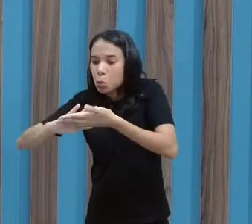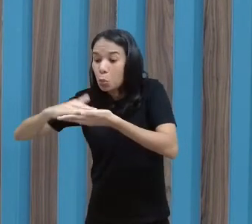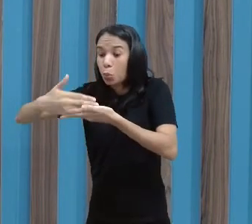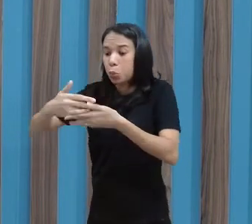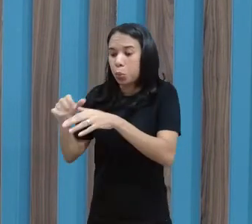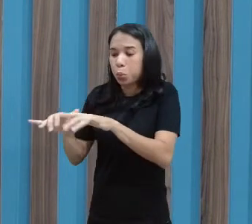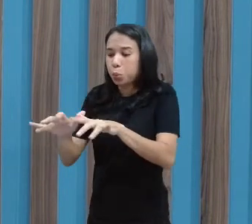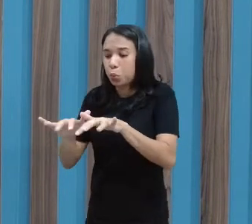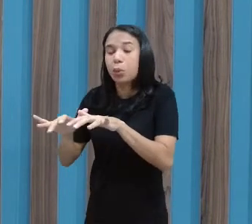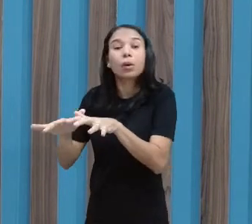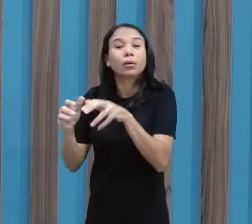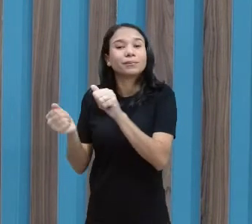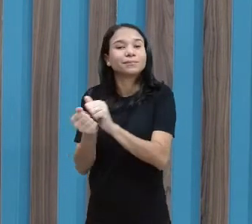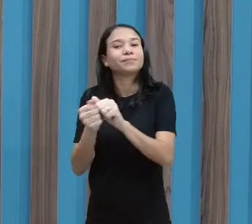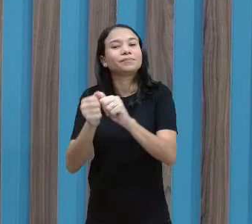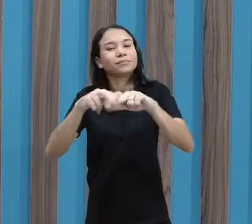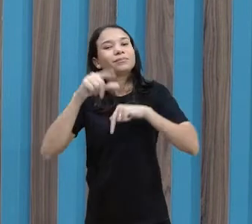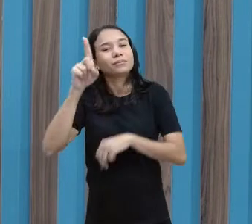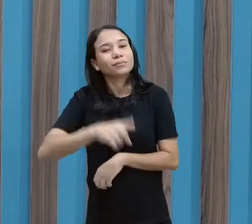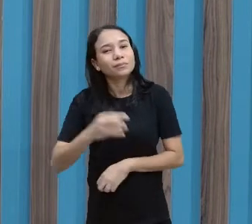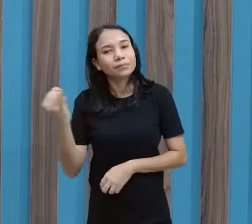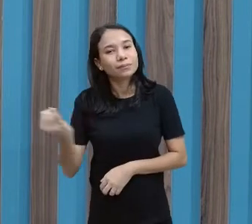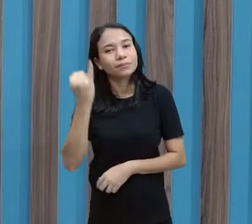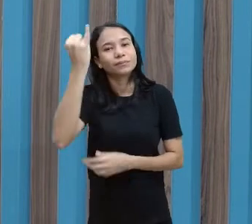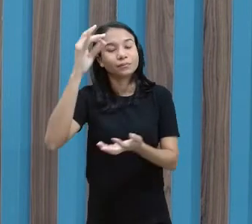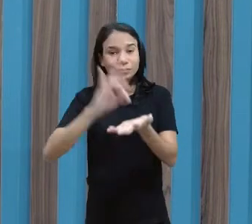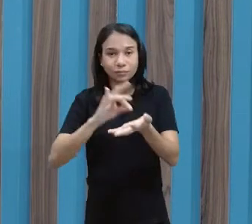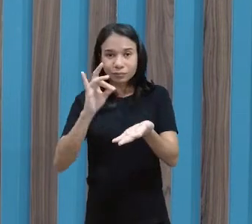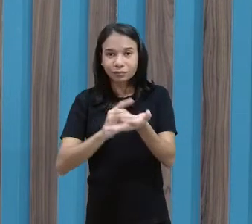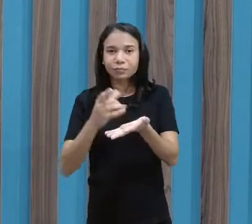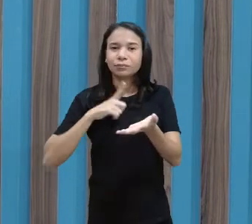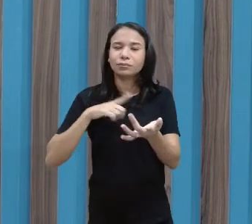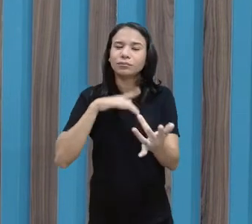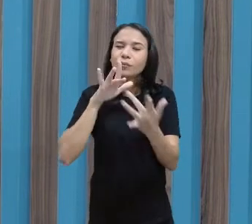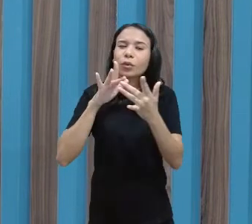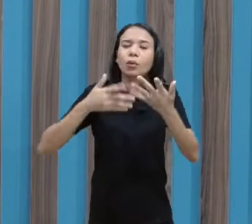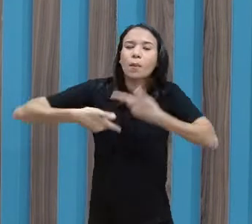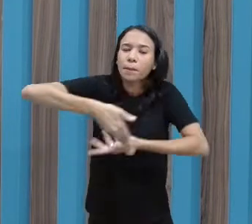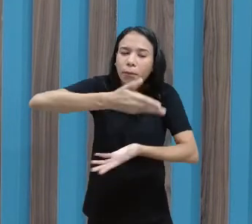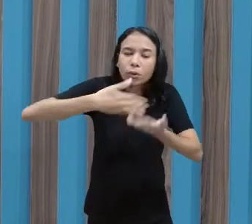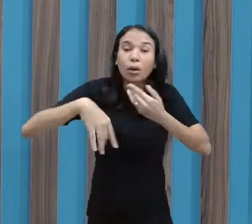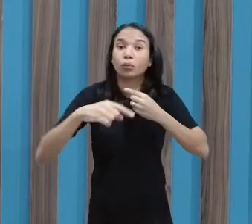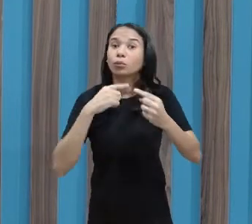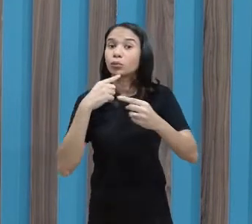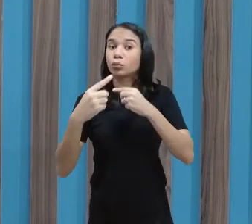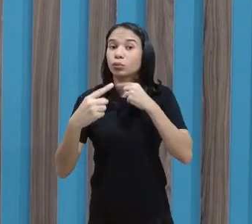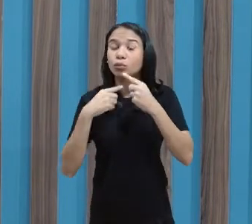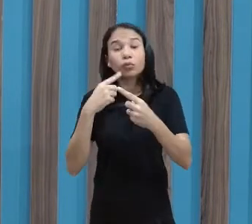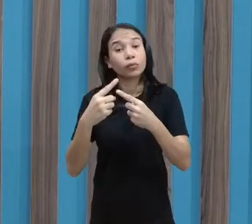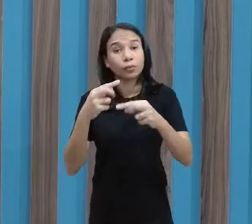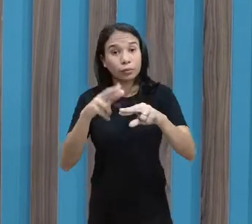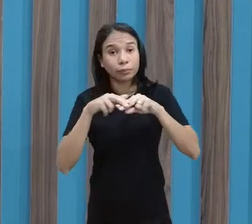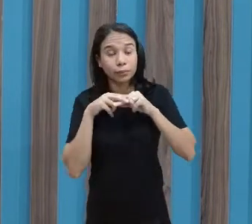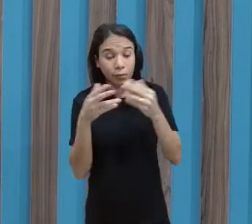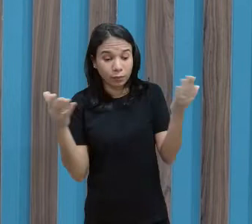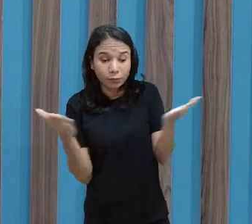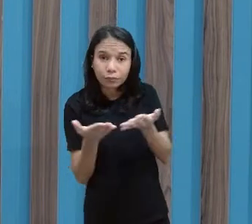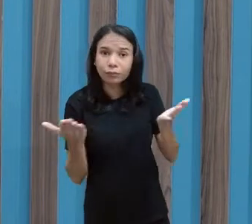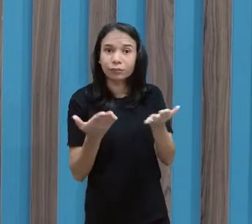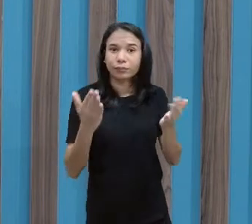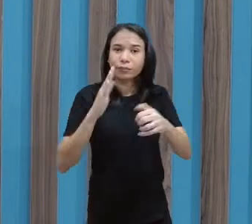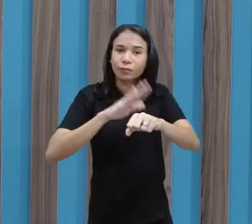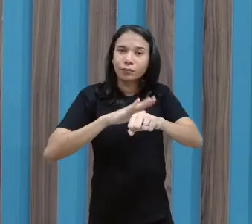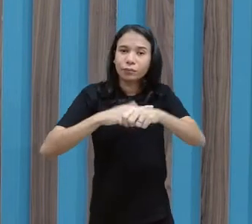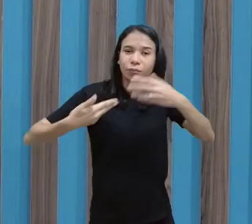com vocês, Então é muito importante, gente, que vocês interajam, tirem dúvidas, porque é nesse encontro,